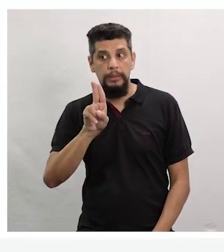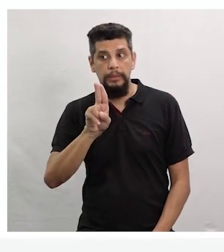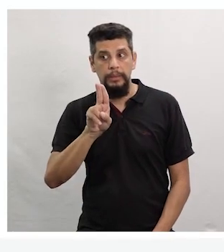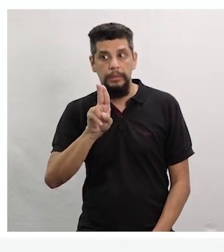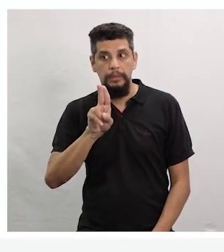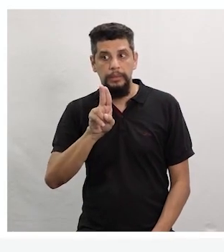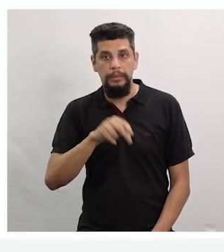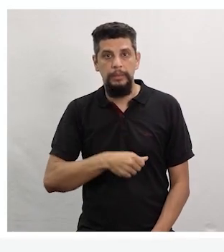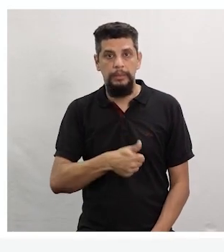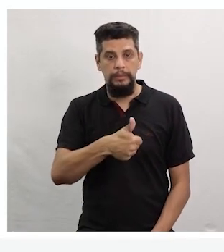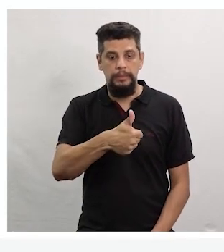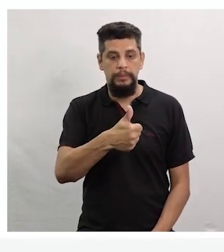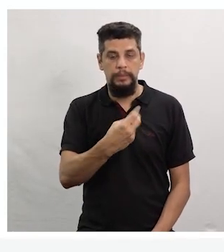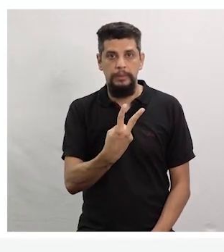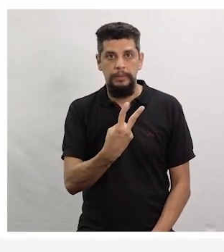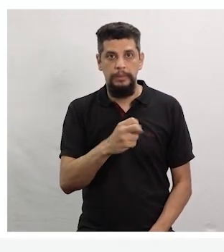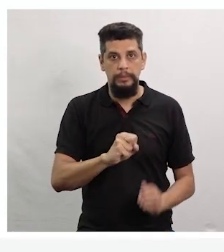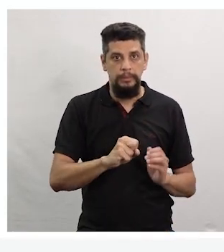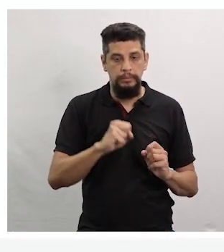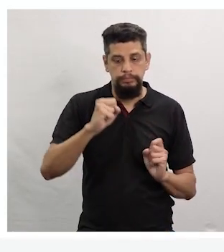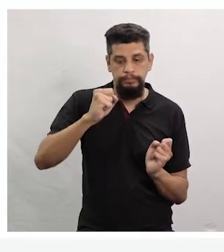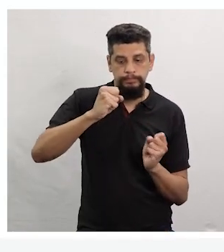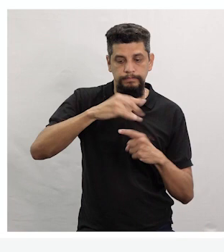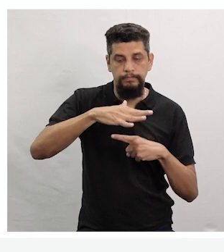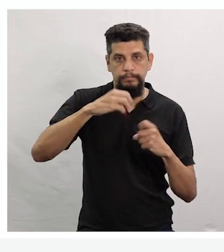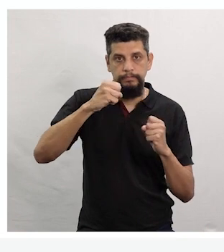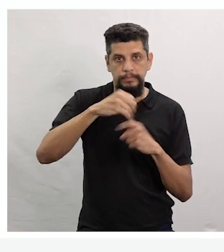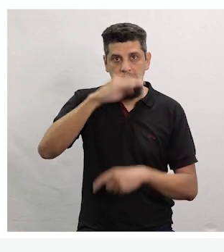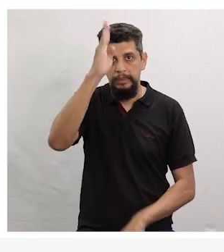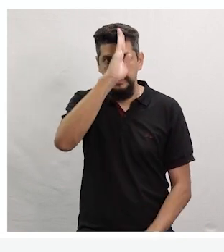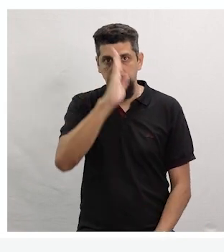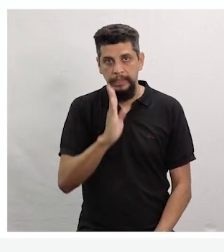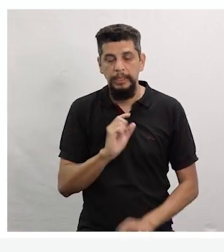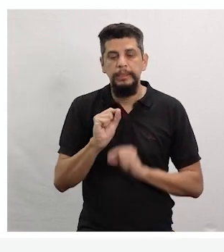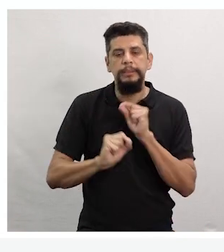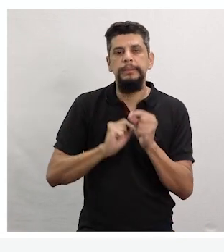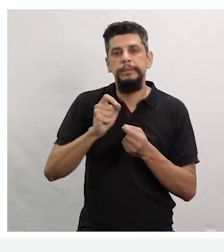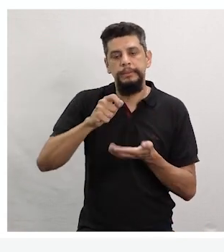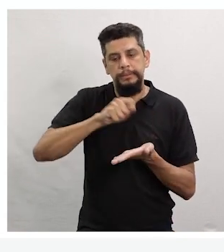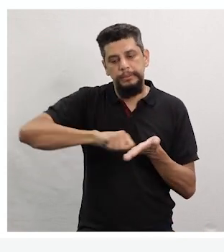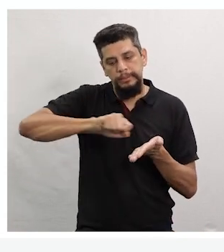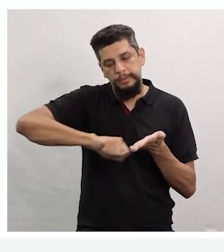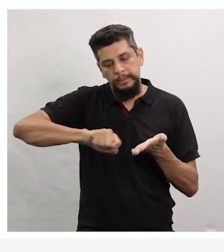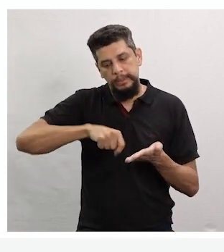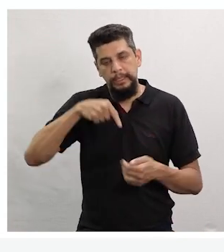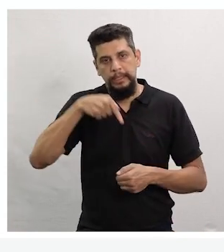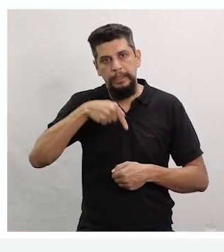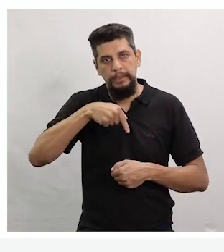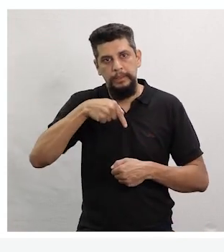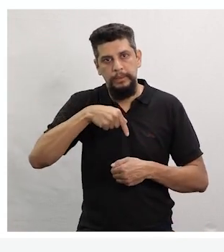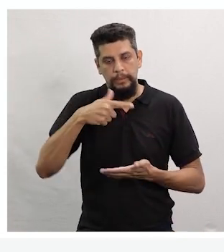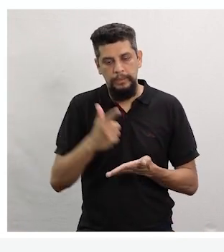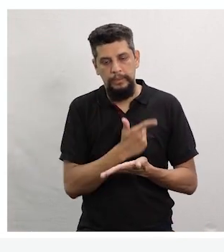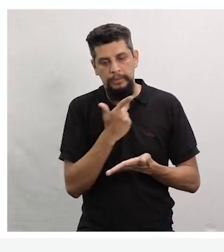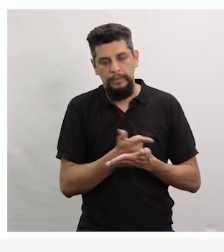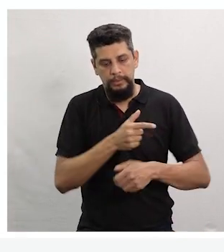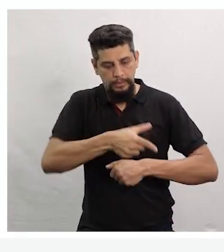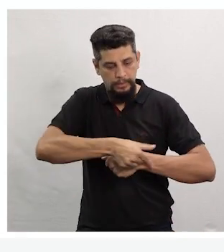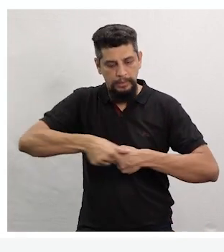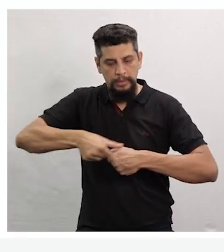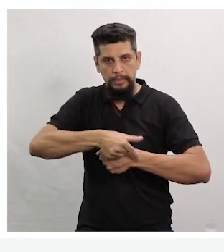livro é 12 lendas brasileiras que quem escreveu Esse livro foi a Clarice